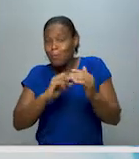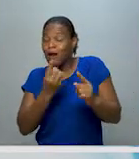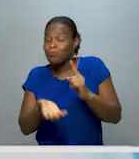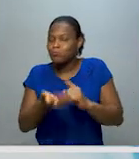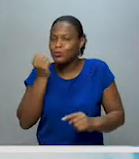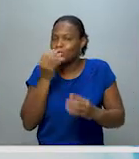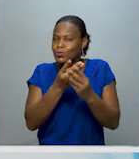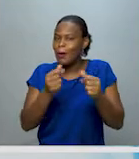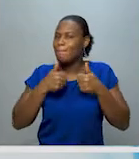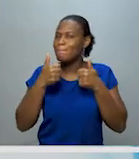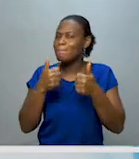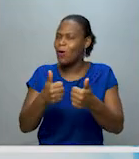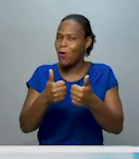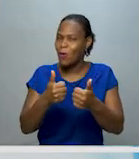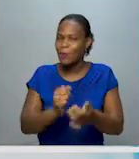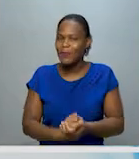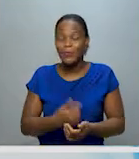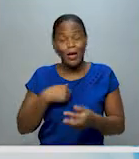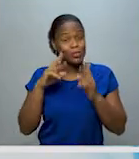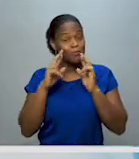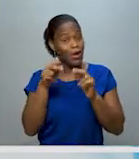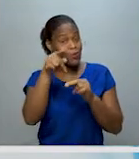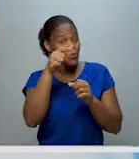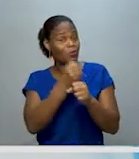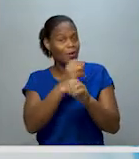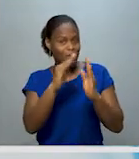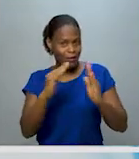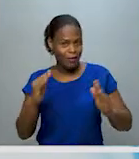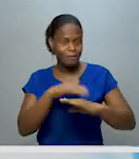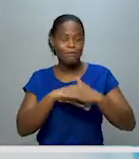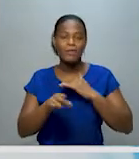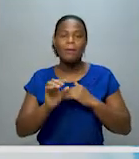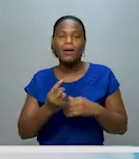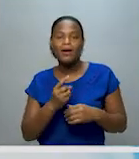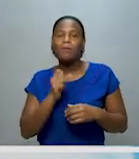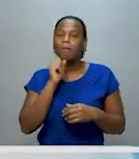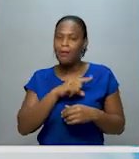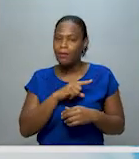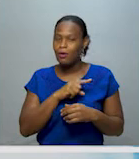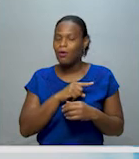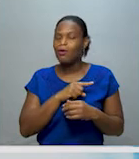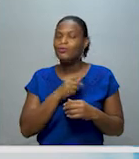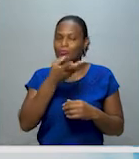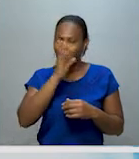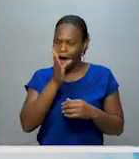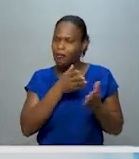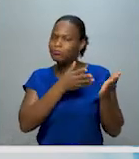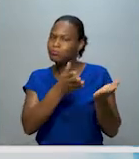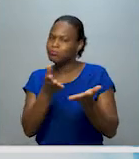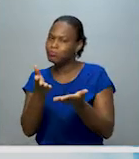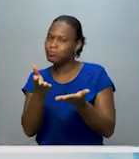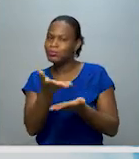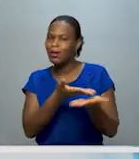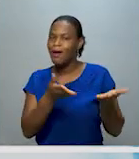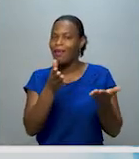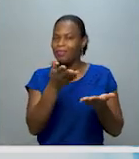conseguir bom resultado na mesma. Espero que vocês tenham feito o TPC e para que possam dar aquele habitual